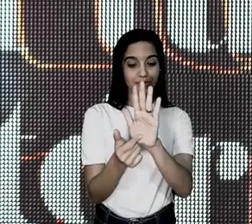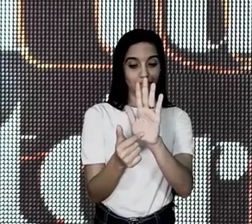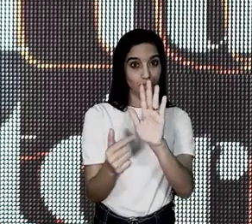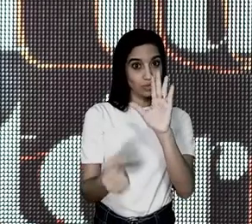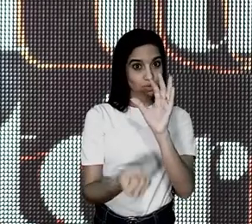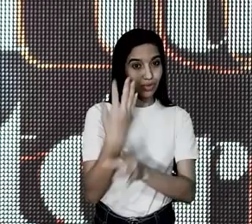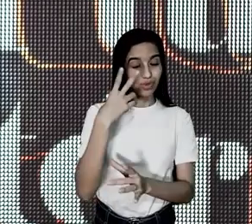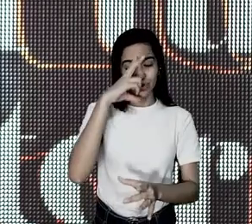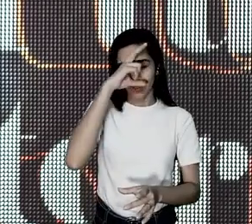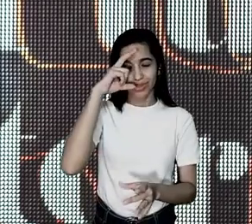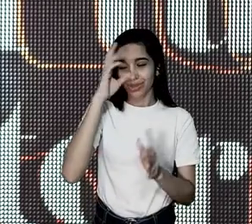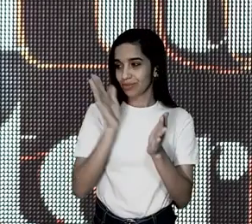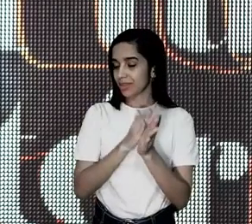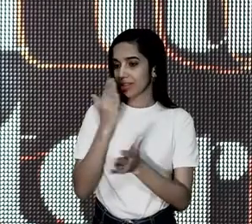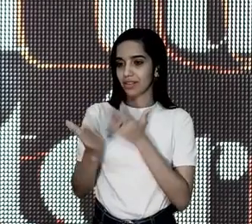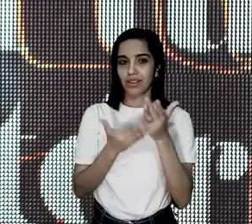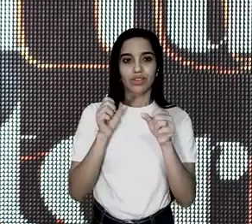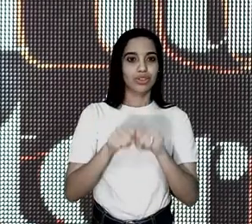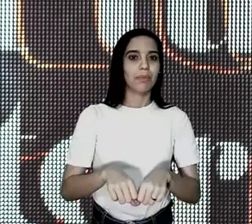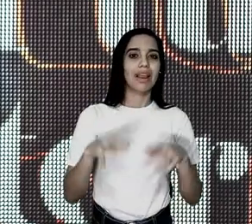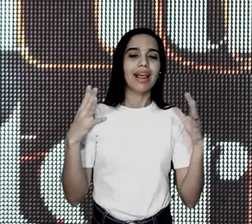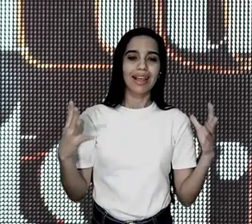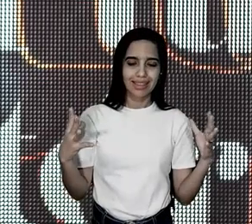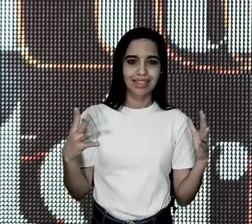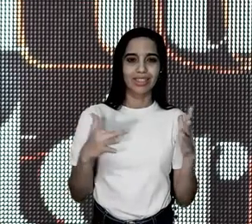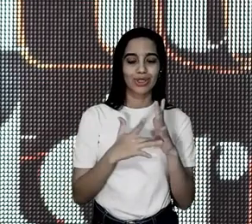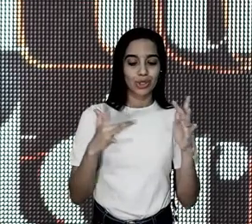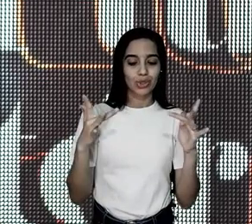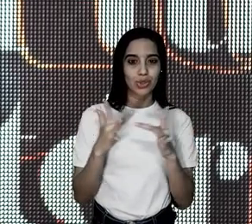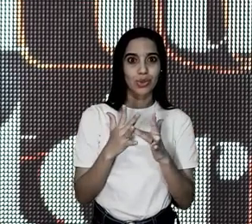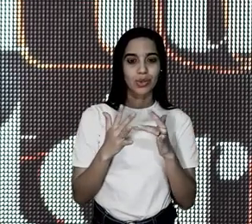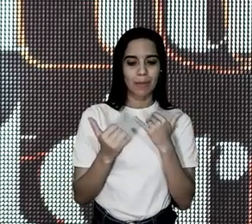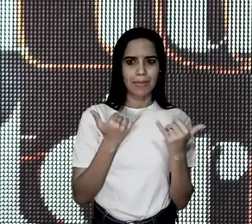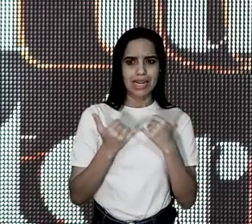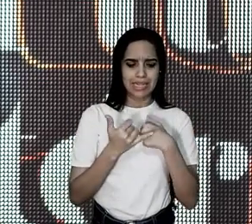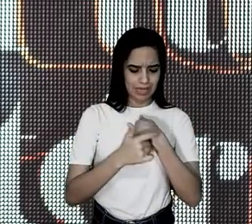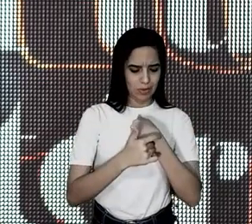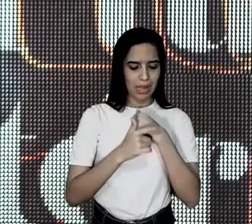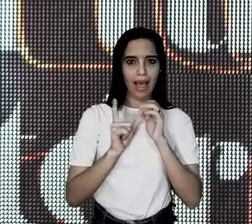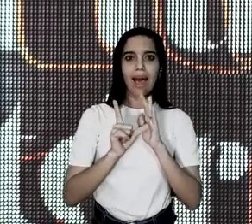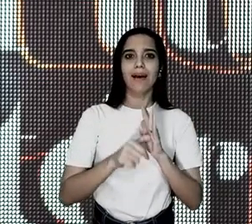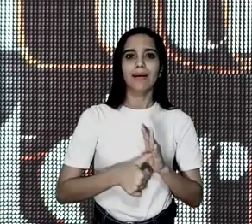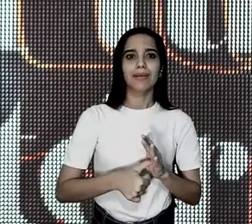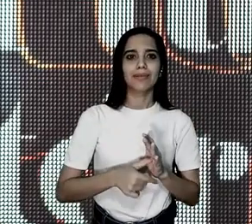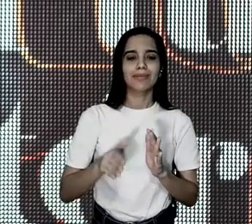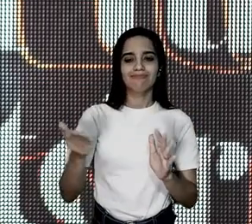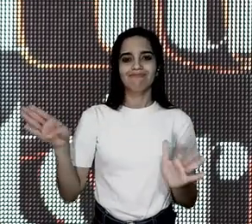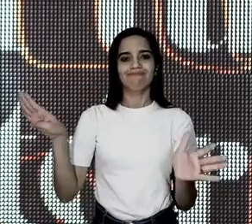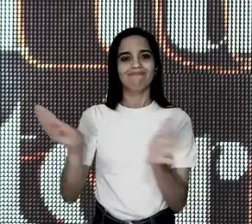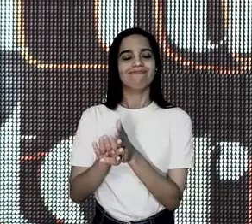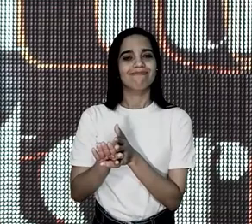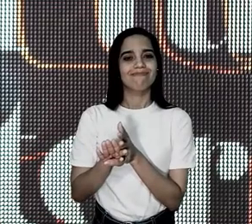uma história fenomenal, extraordinária de milagre, Jesus perde a hora e se atrasa. E quando ele chega